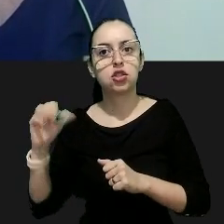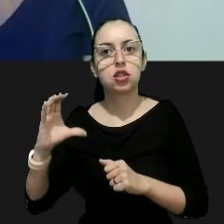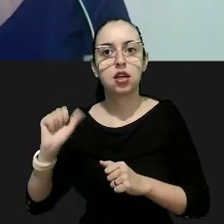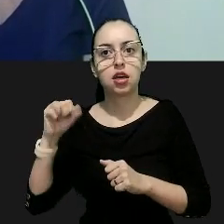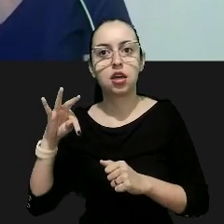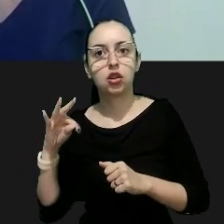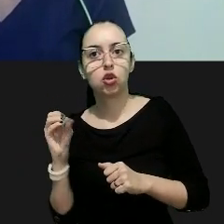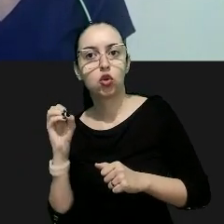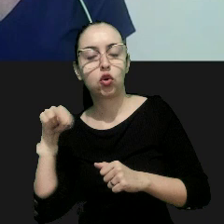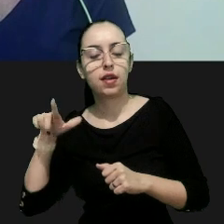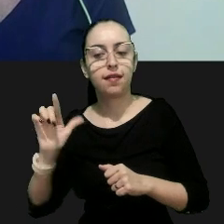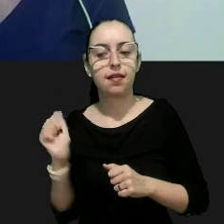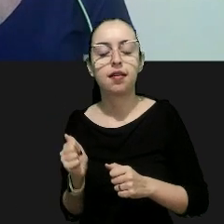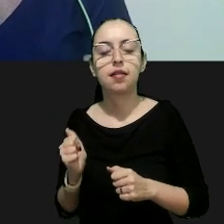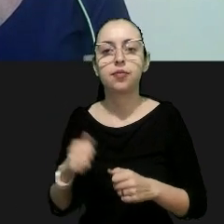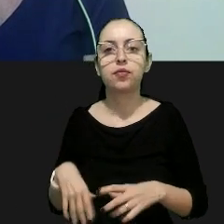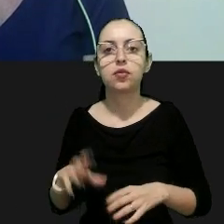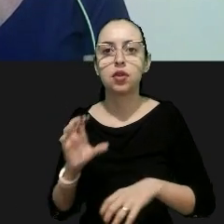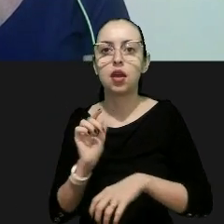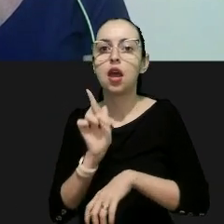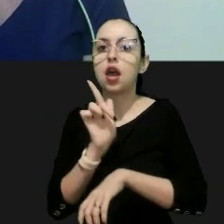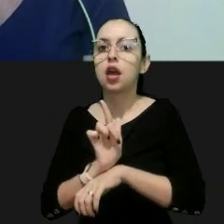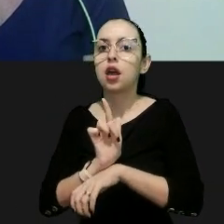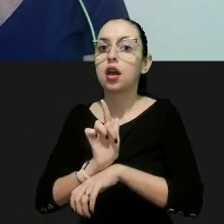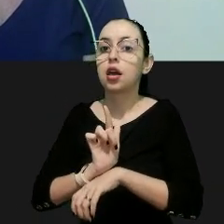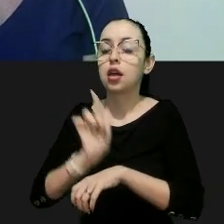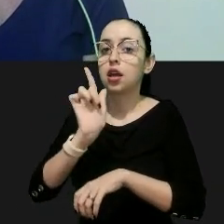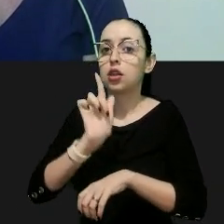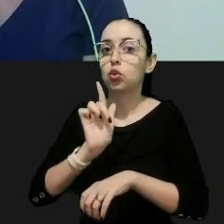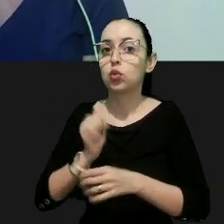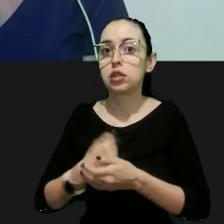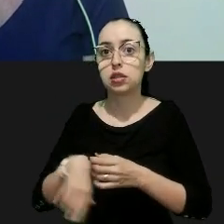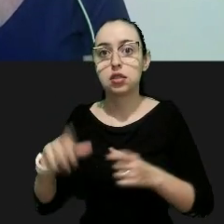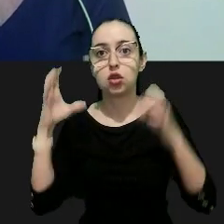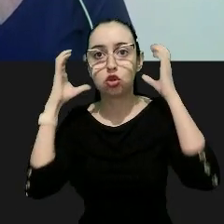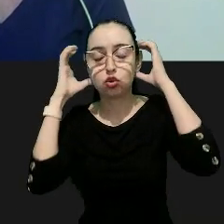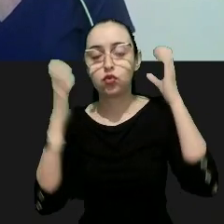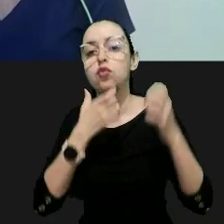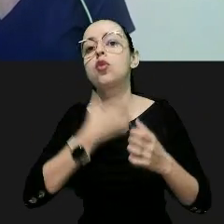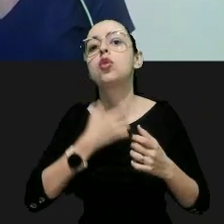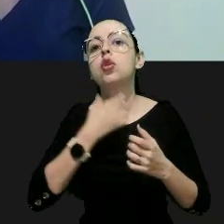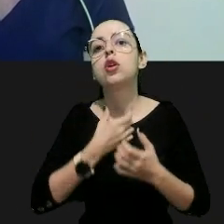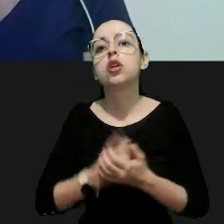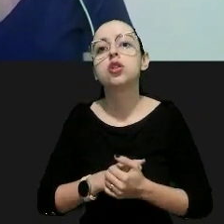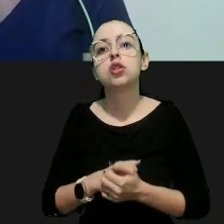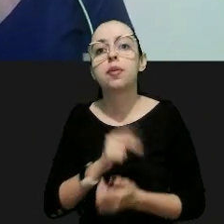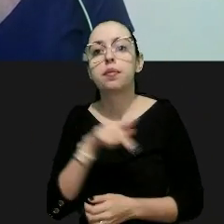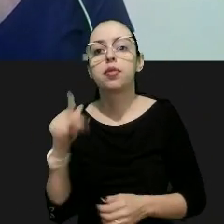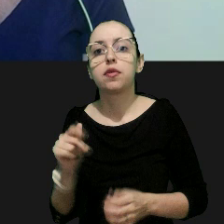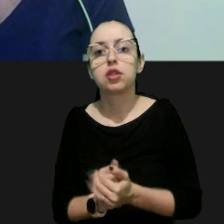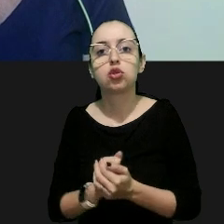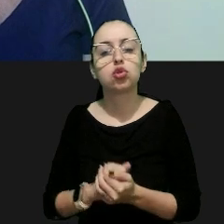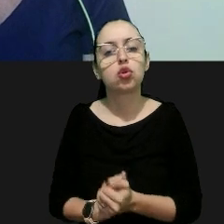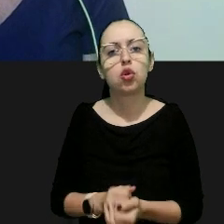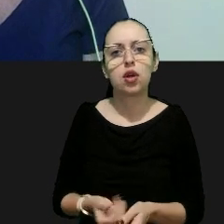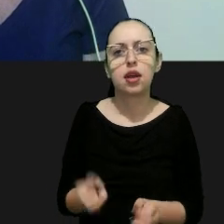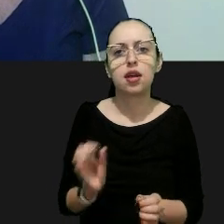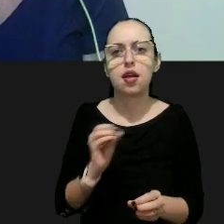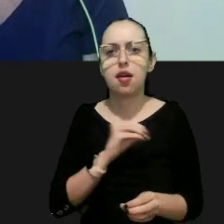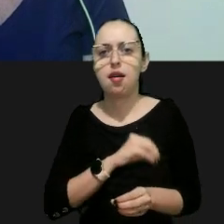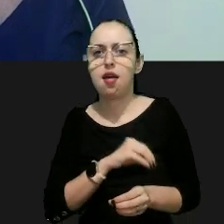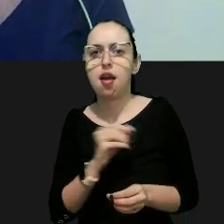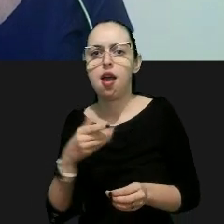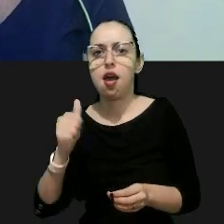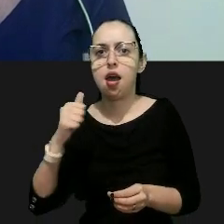Rio, graduada em fonoaudiologia pela PUC de São Paulo, professora titular aposentada do Departamento de